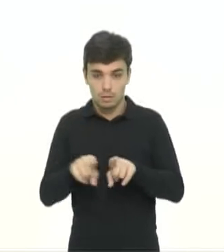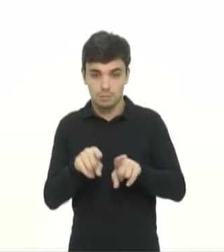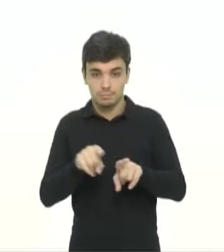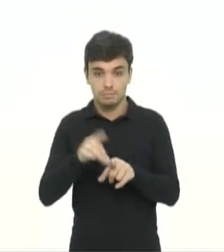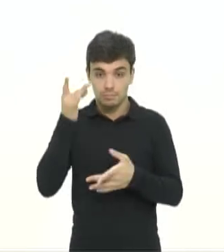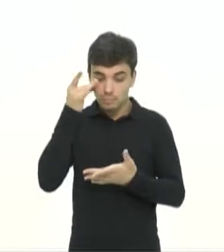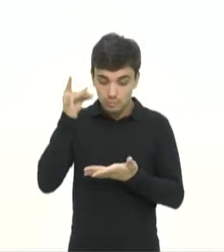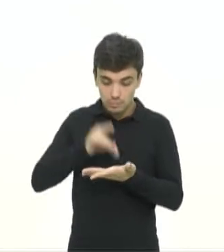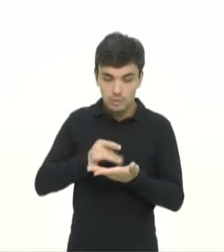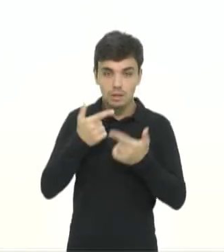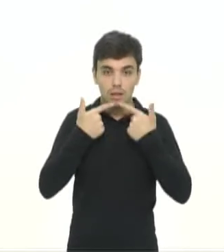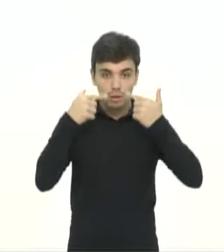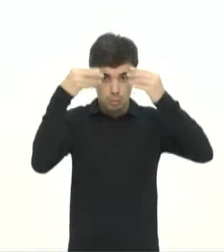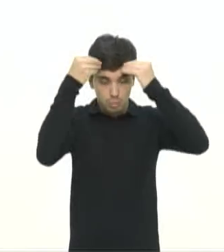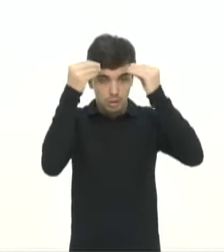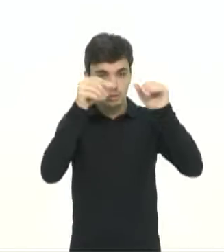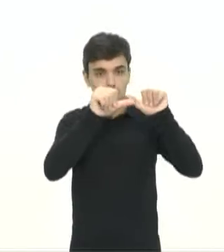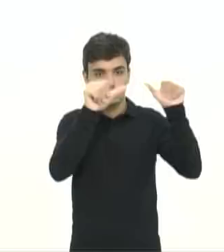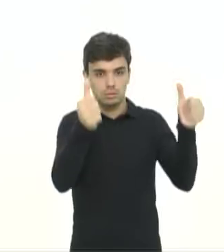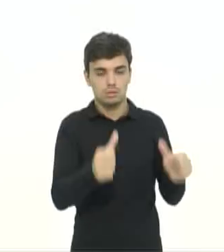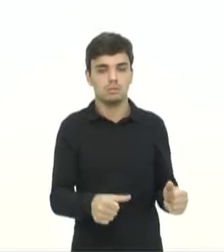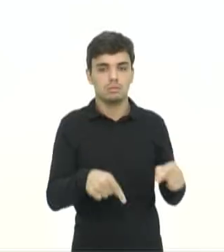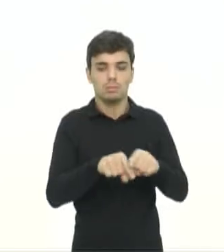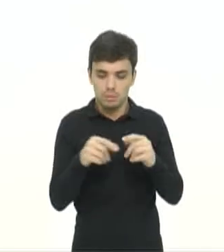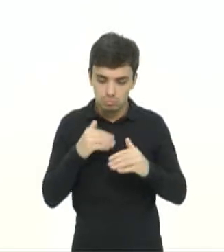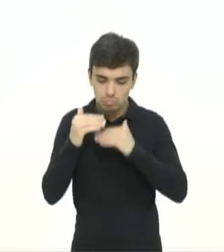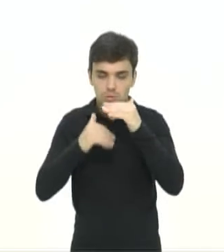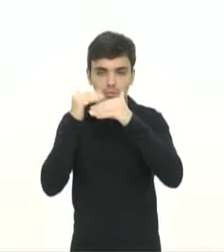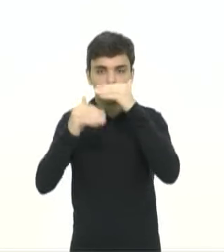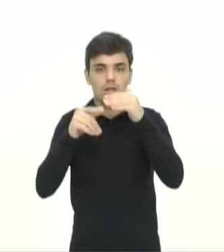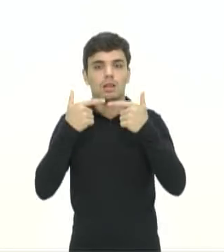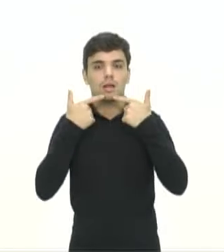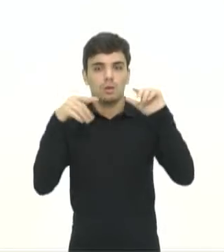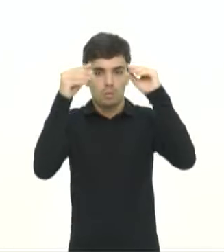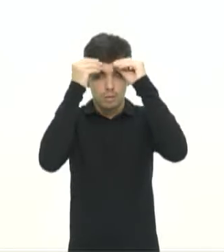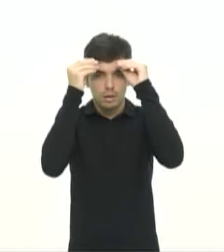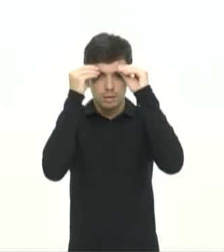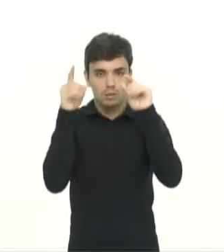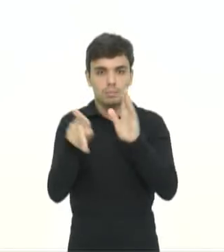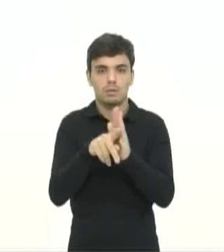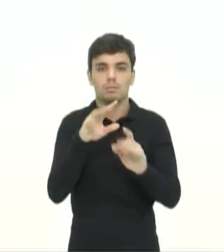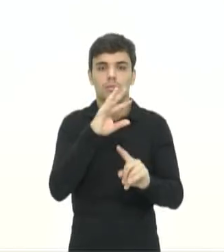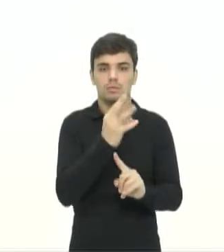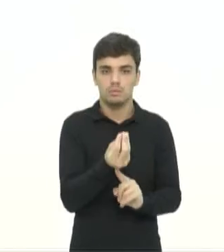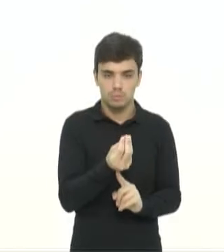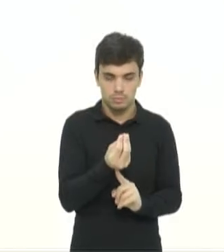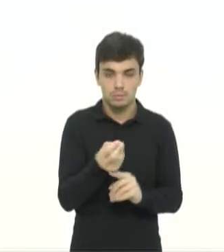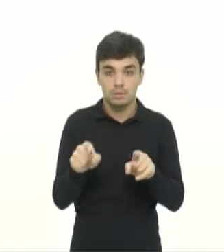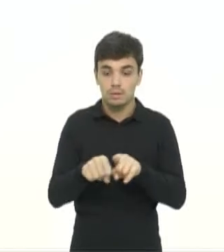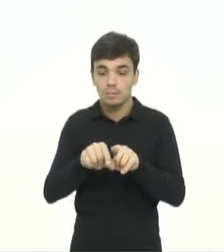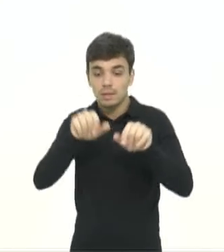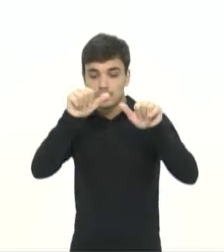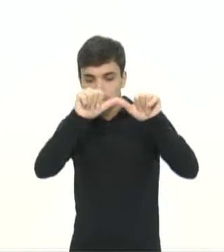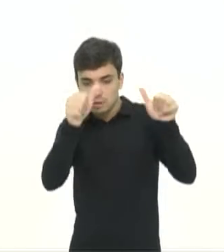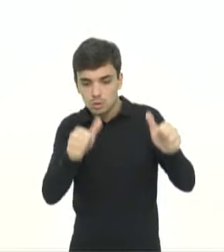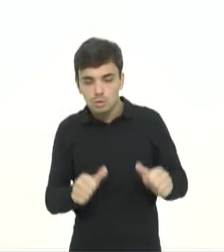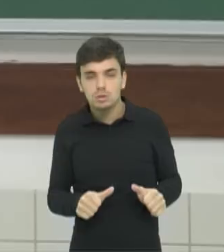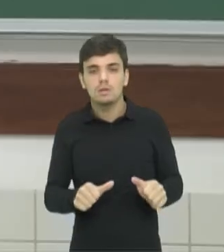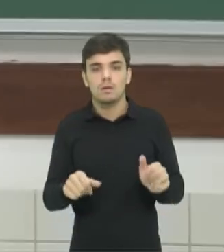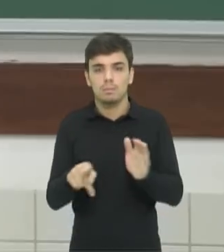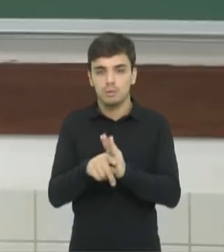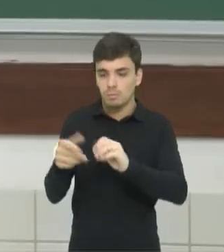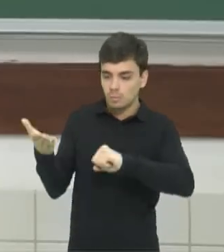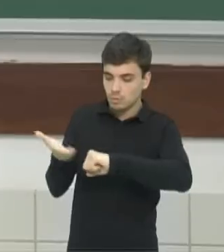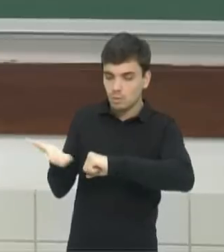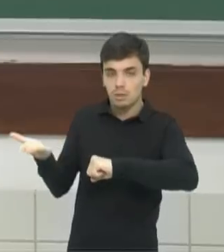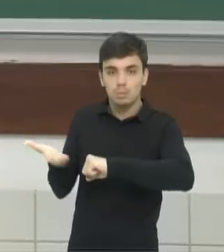linguagem da escultura, o desenvolvimento da linguagem da escultura na história da arte, a escultura na arte